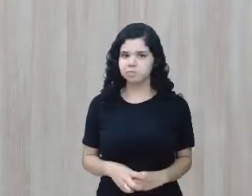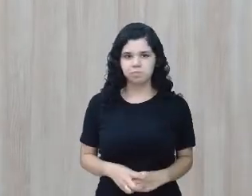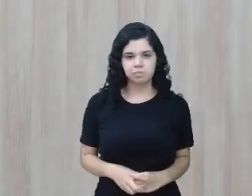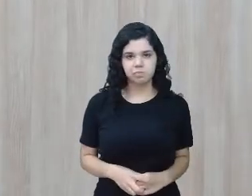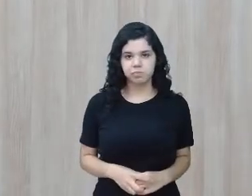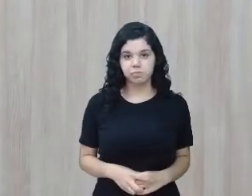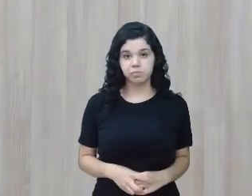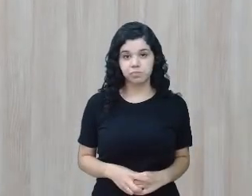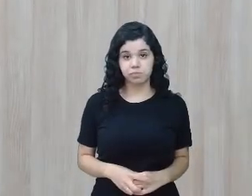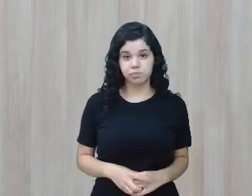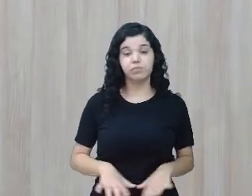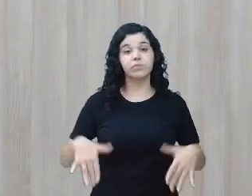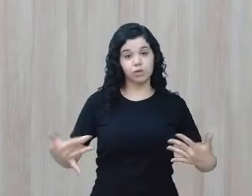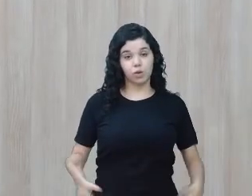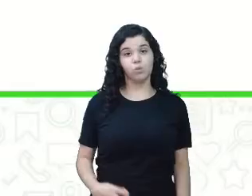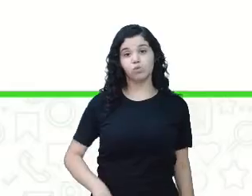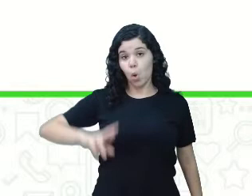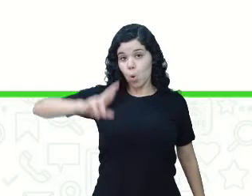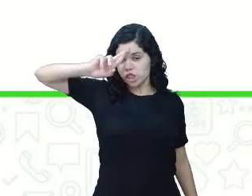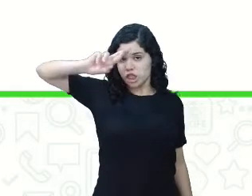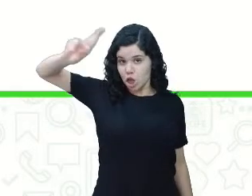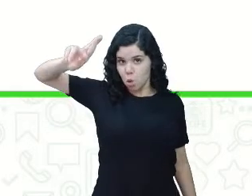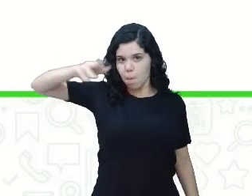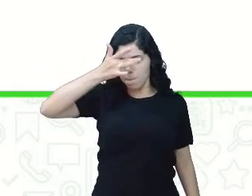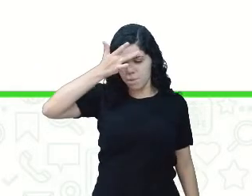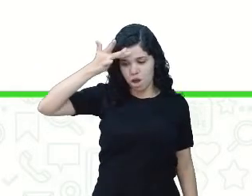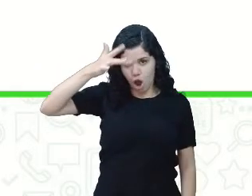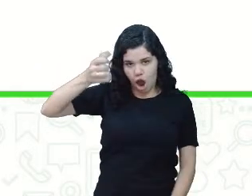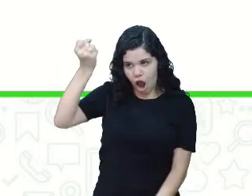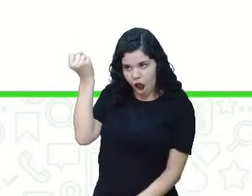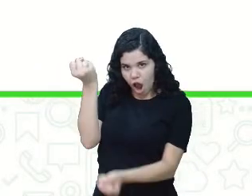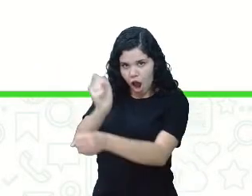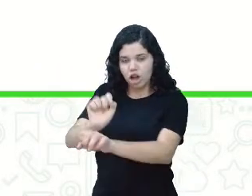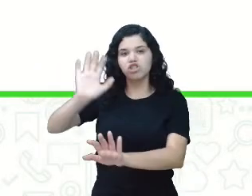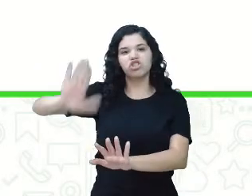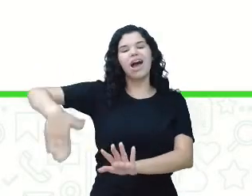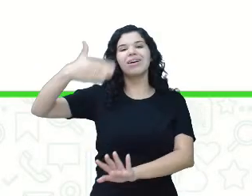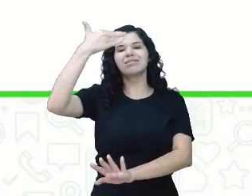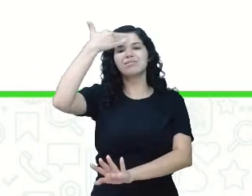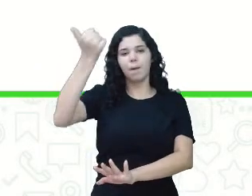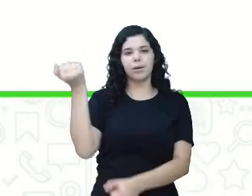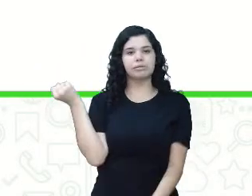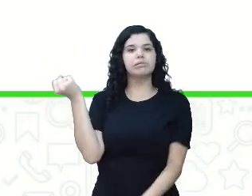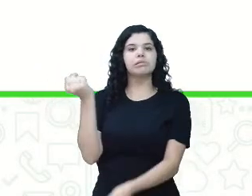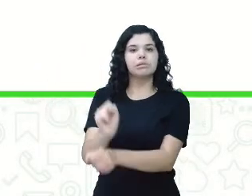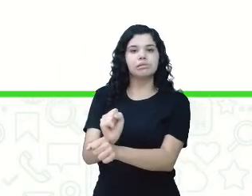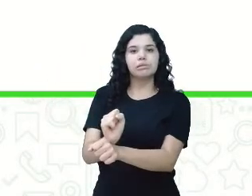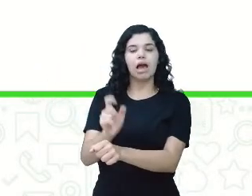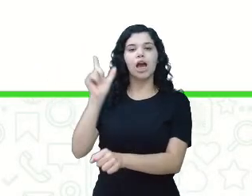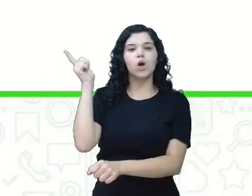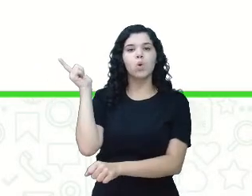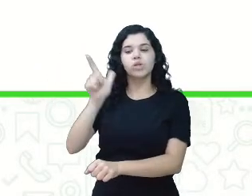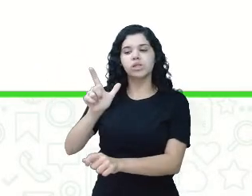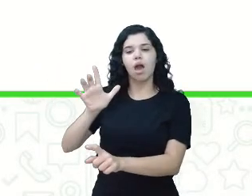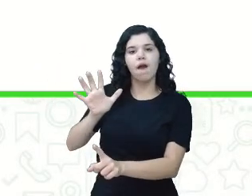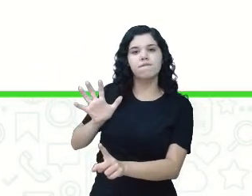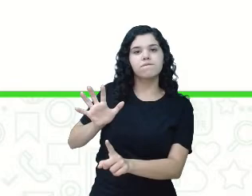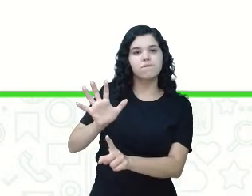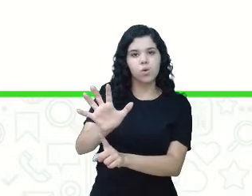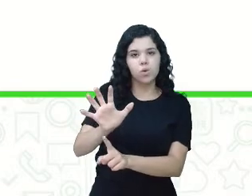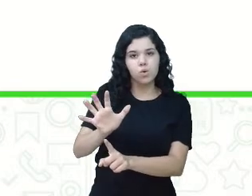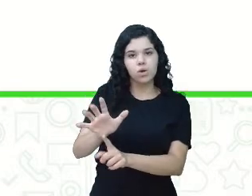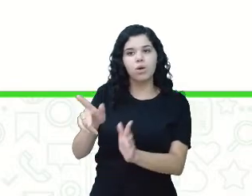Os senhores de pessoas escravizadas já sabiam que os escravos eram capazes de influir em seu